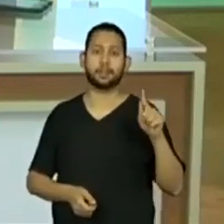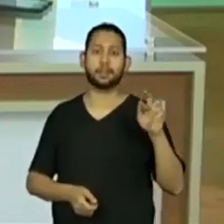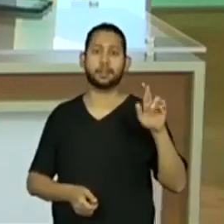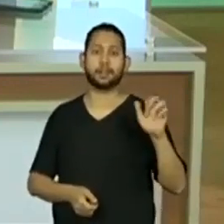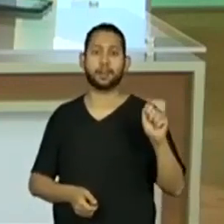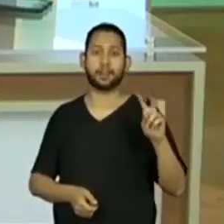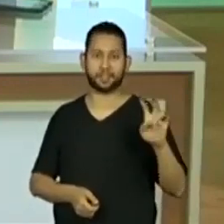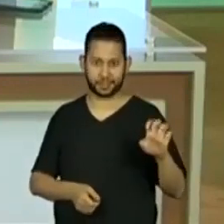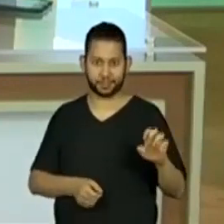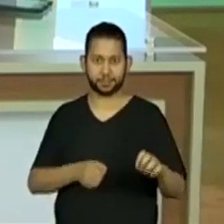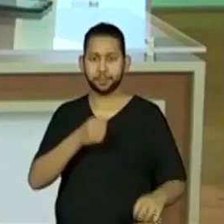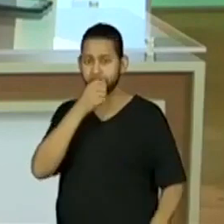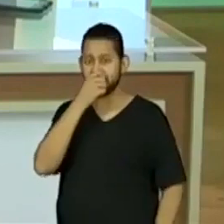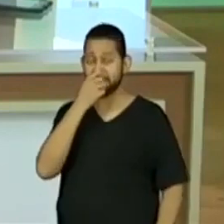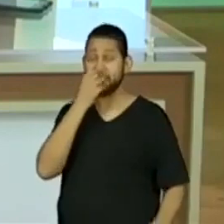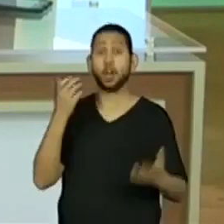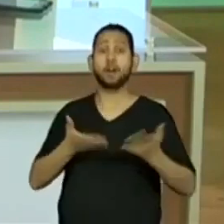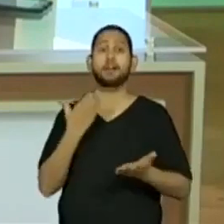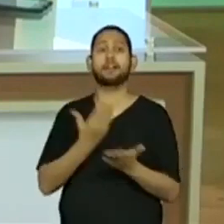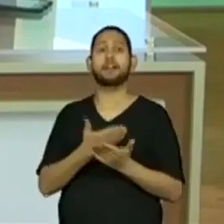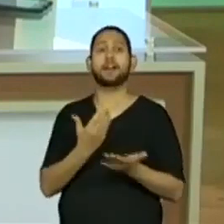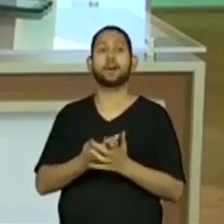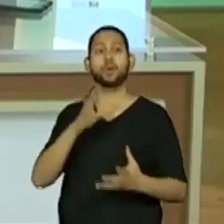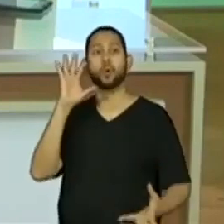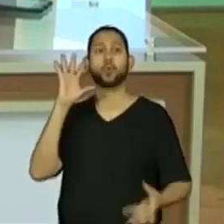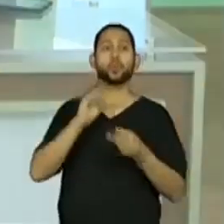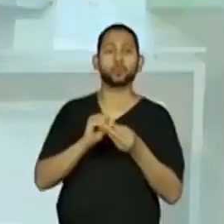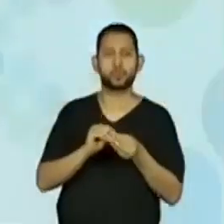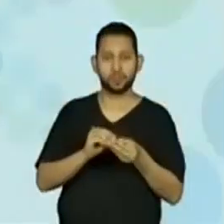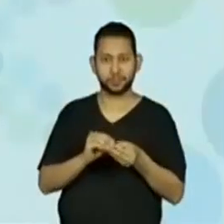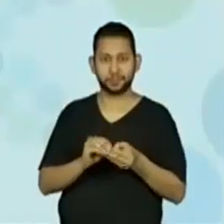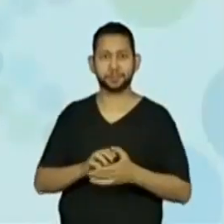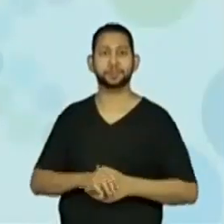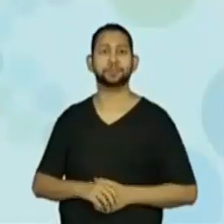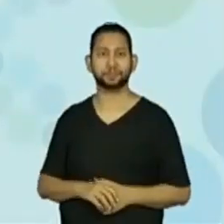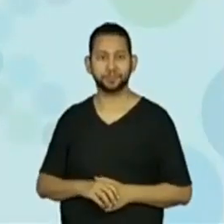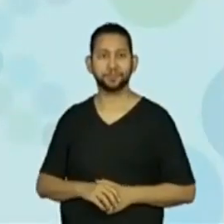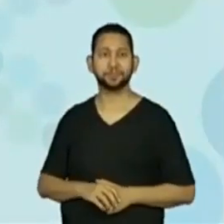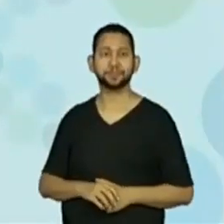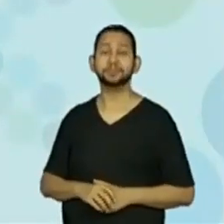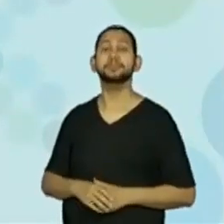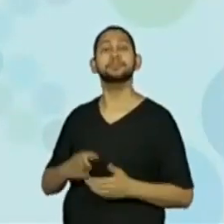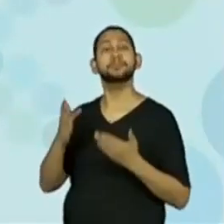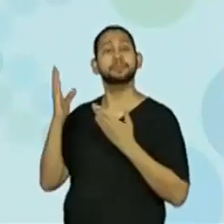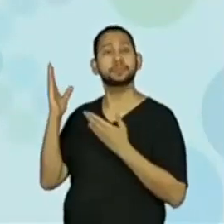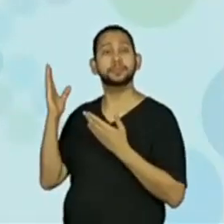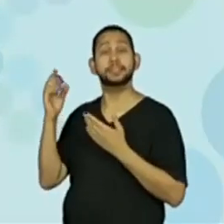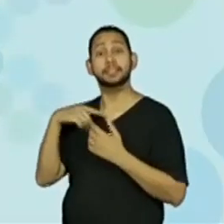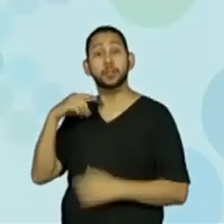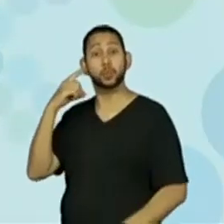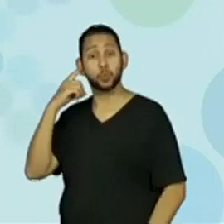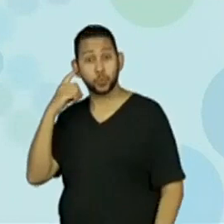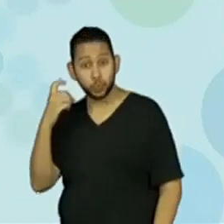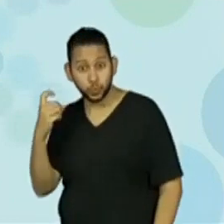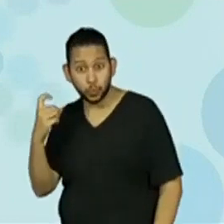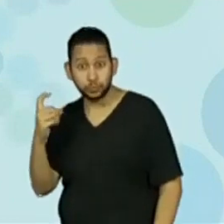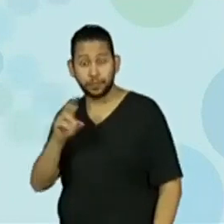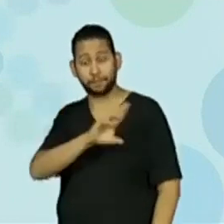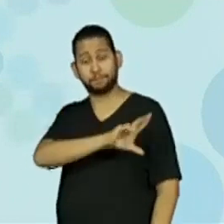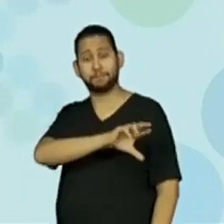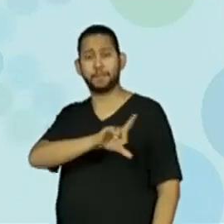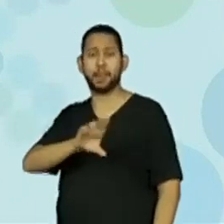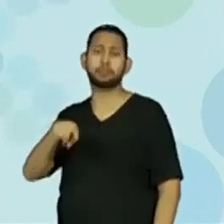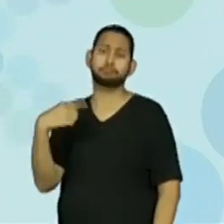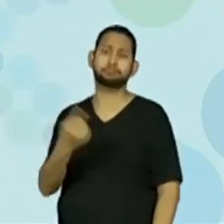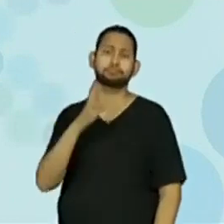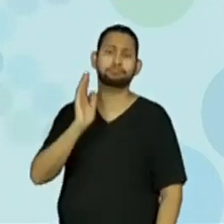Então, vamos lá para a conclusão dessa nossa aula. Os sons que são diferentes, como